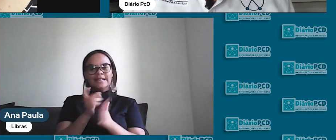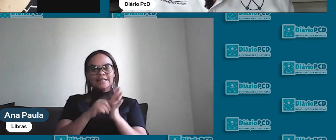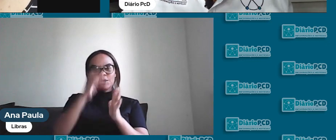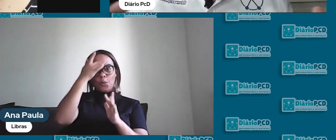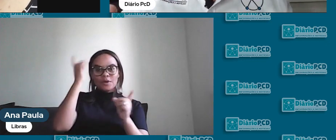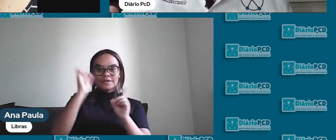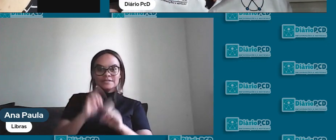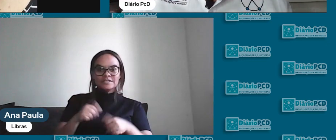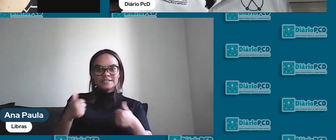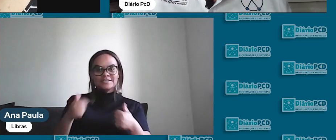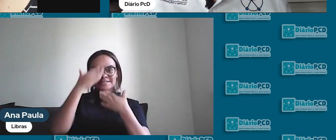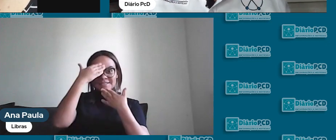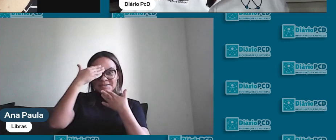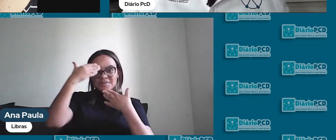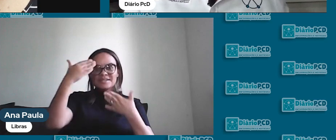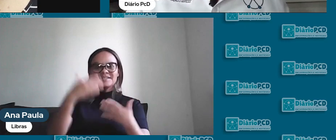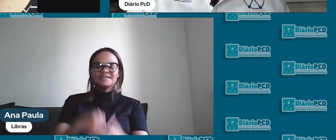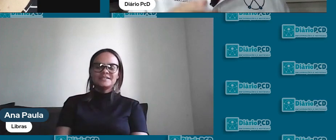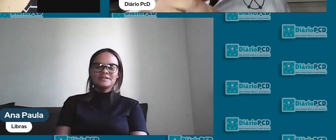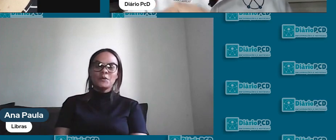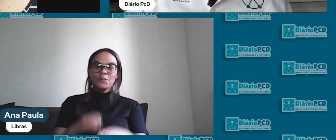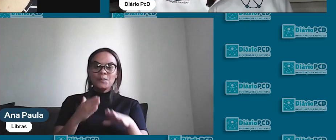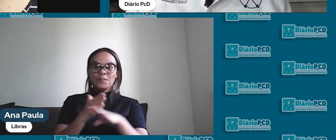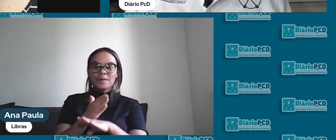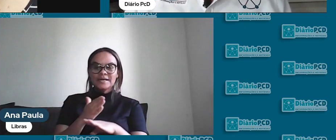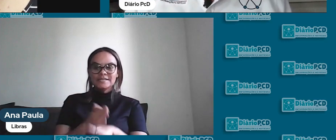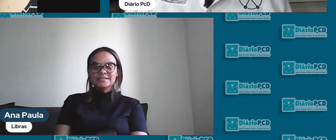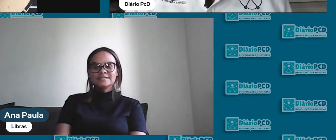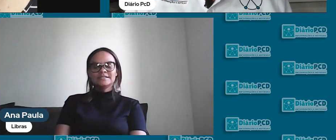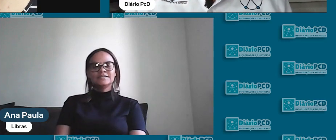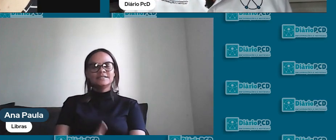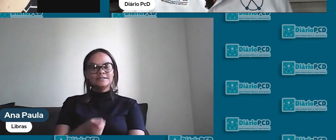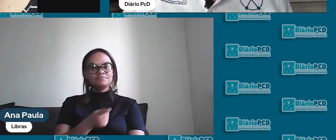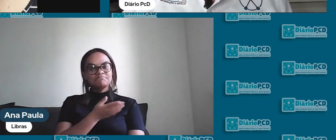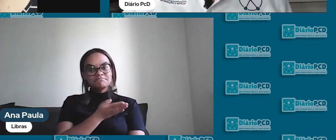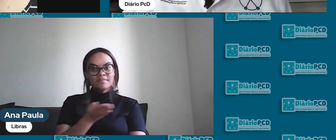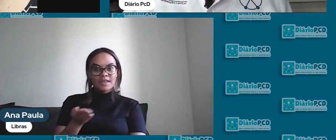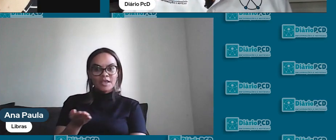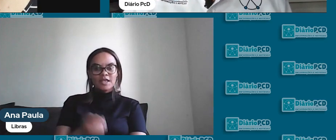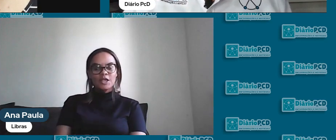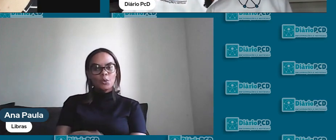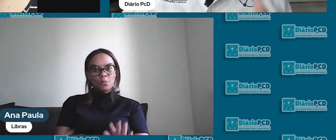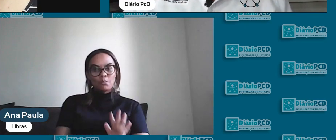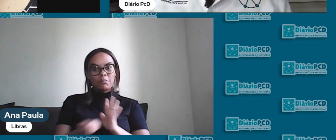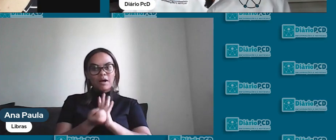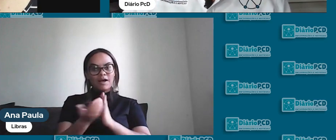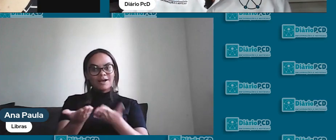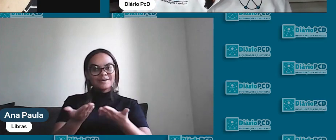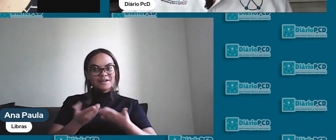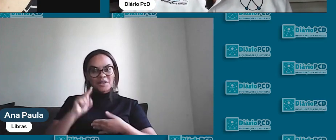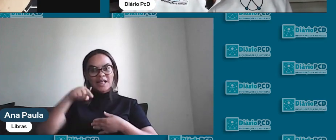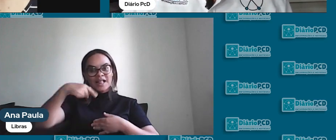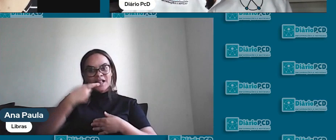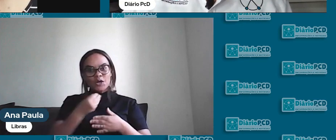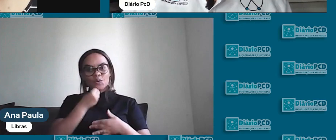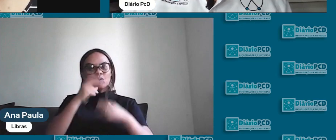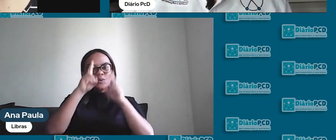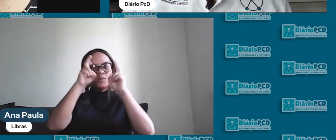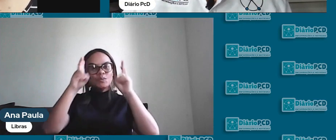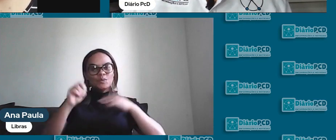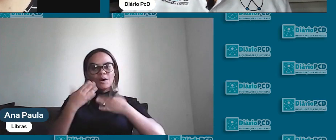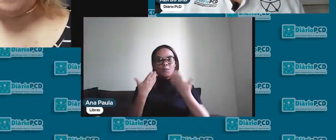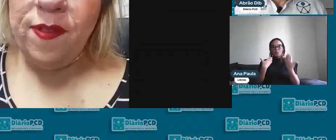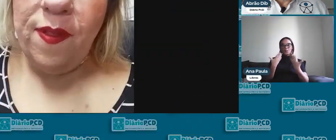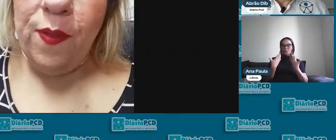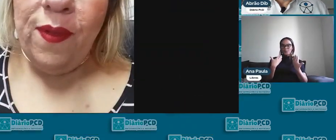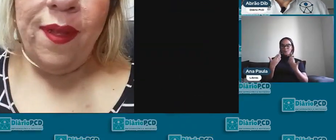PCD. Quero agradecer imensamente a sua participação e já deixar aqui registrado o convite para uma próxima oportunidade, doutora.